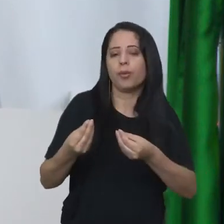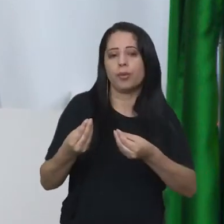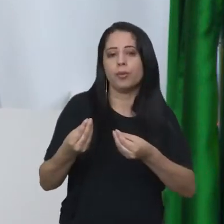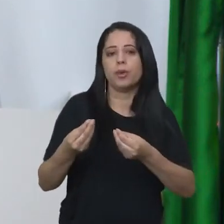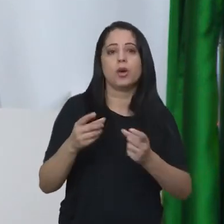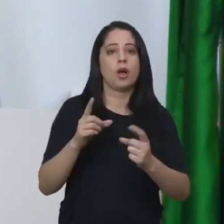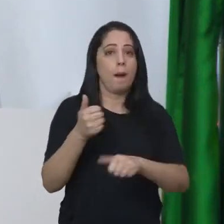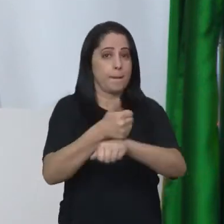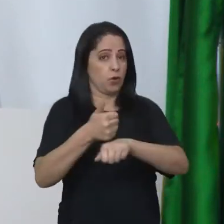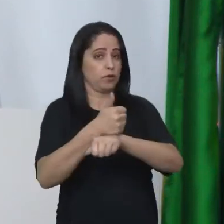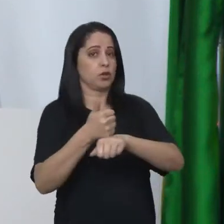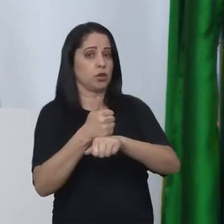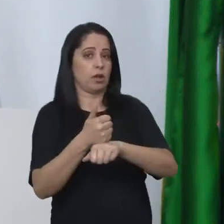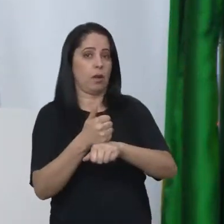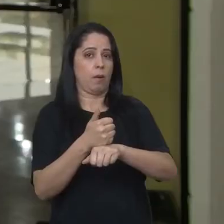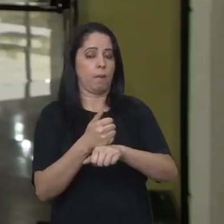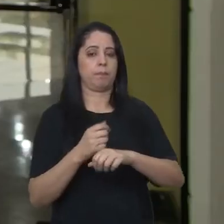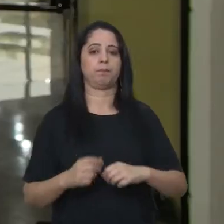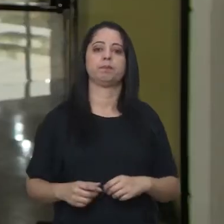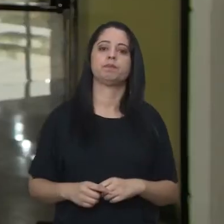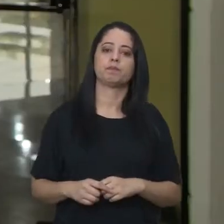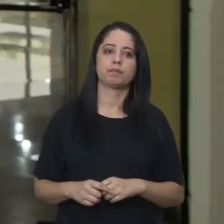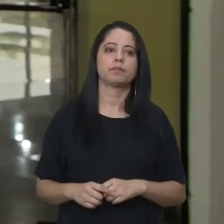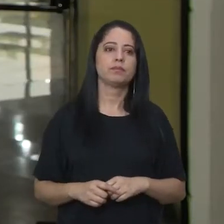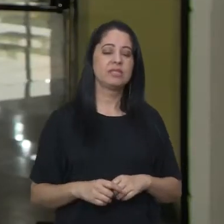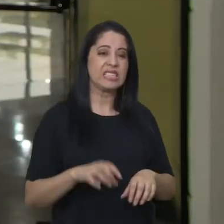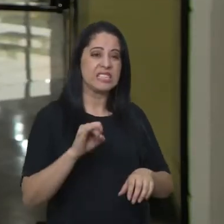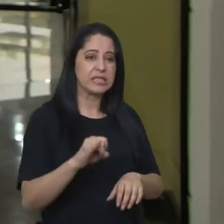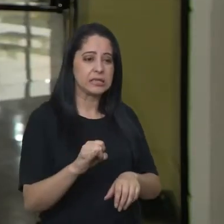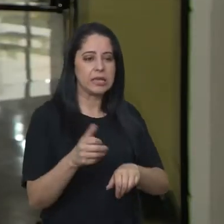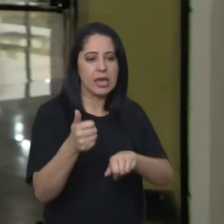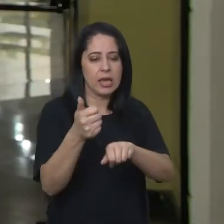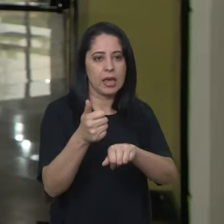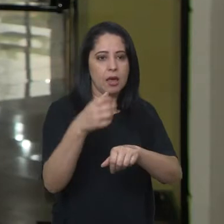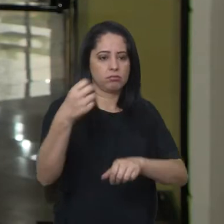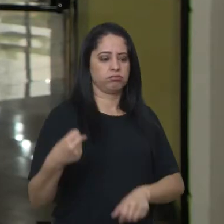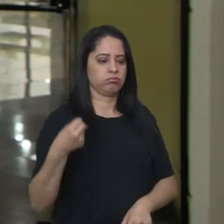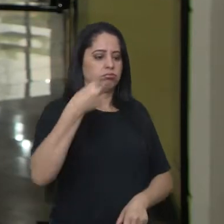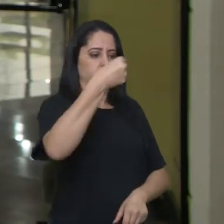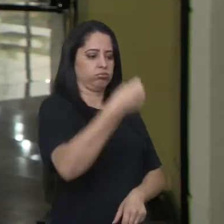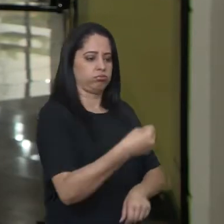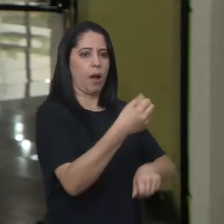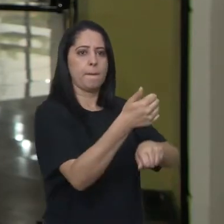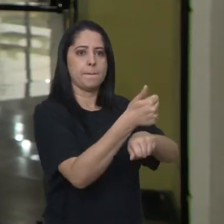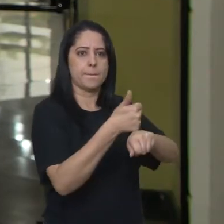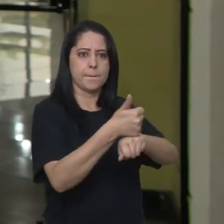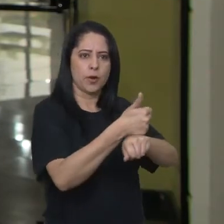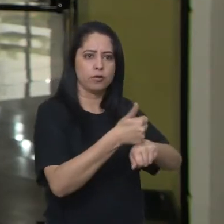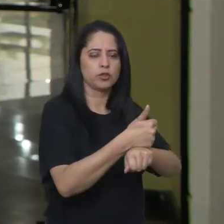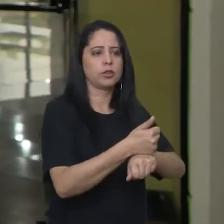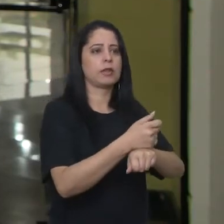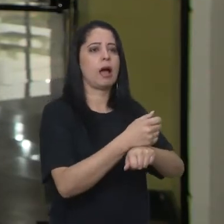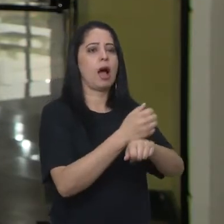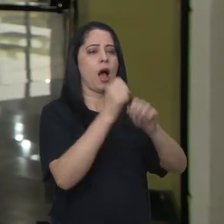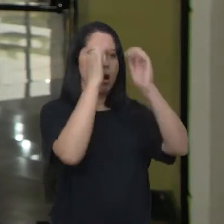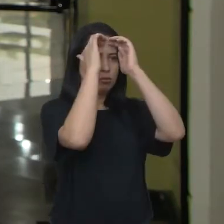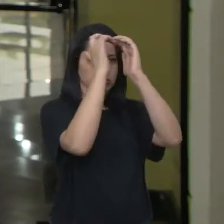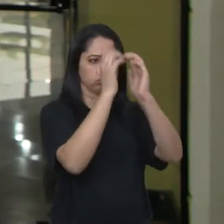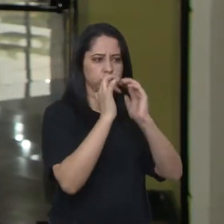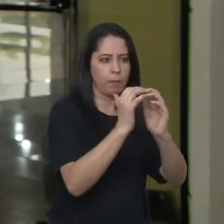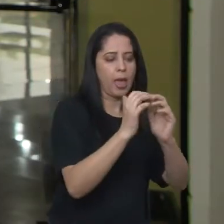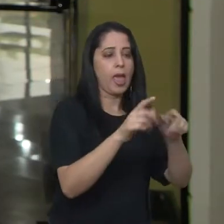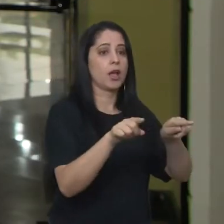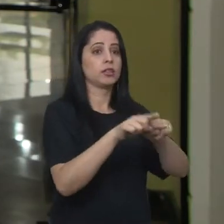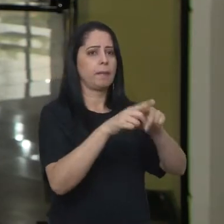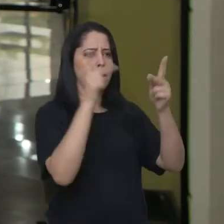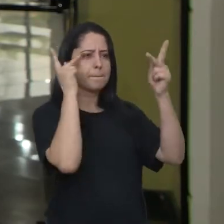especializados para atender a população. Trazer especialistas nessa área da narcolepsia, o neurologista, o